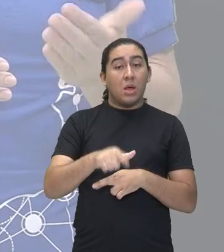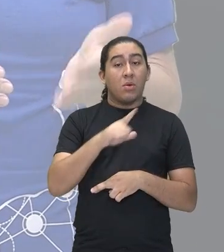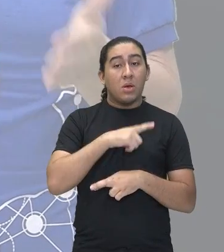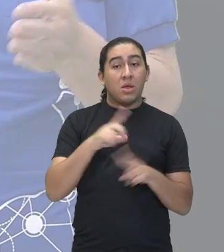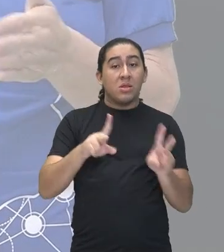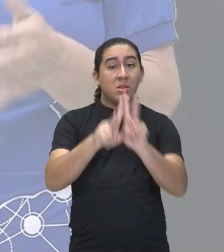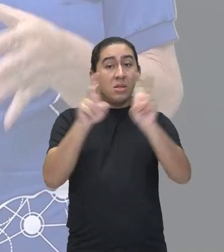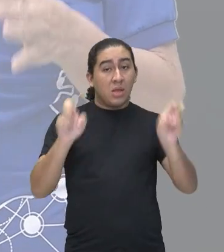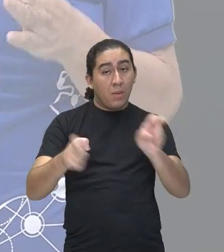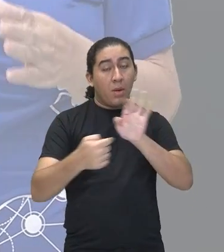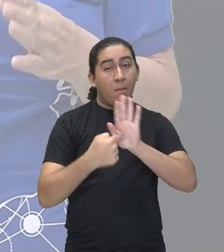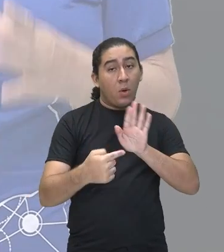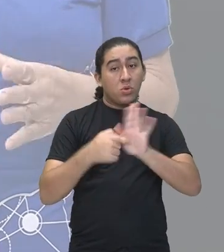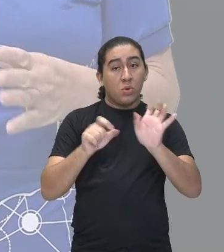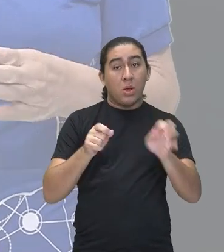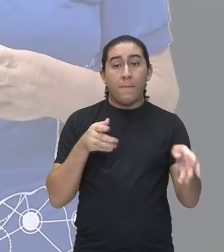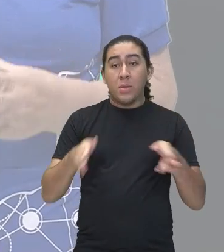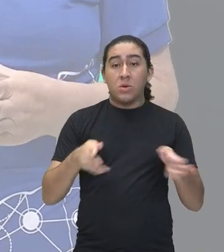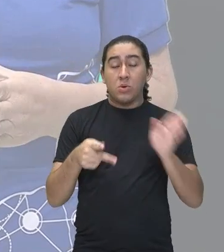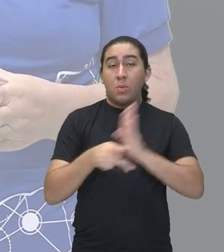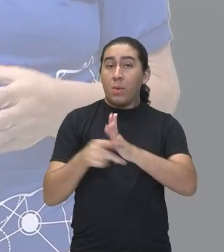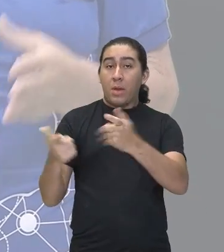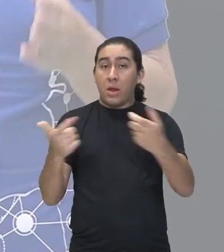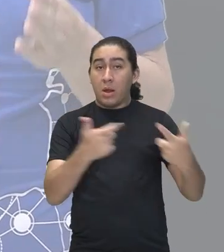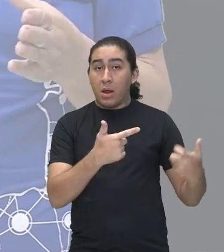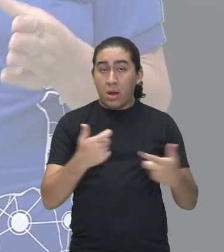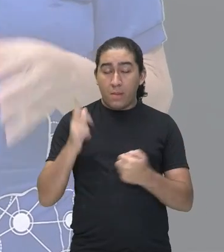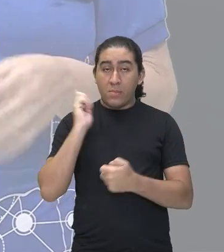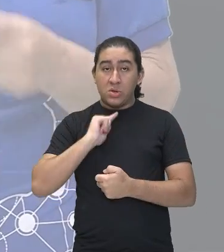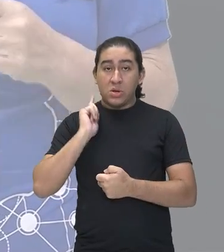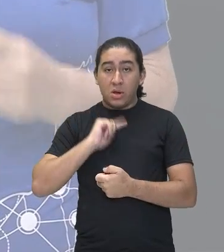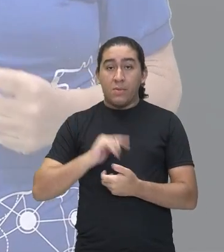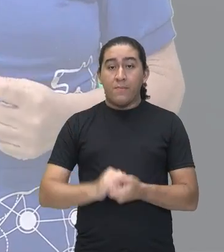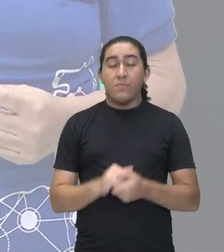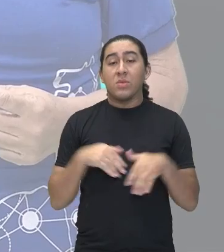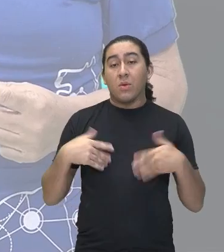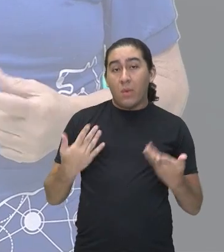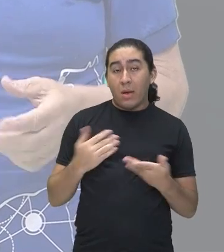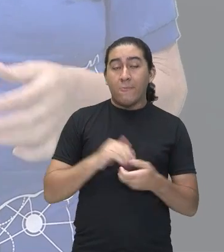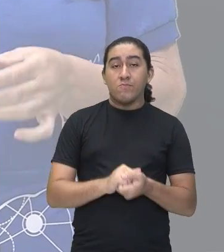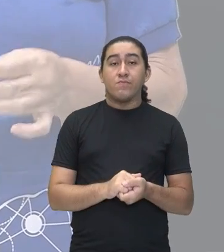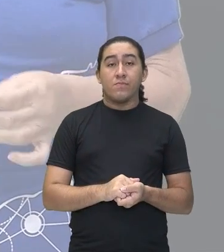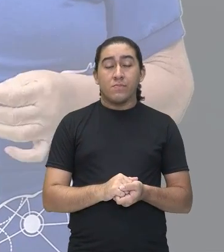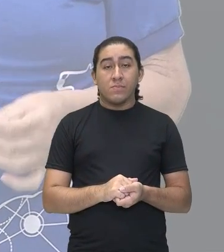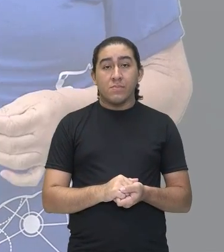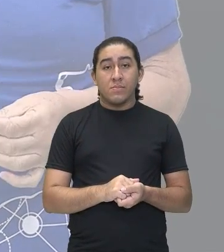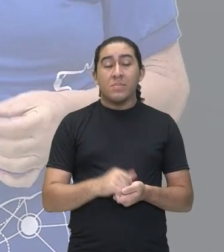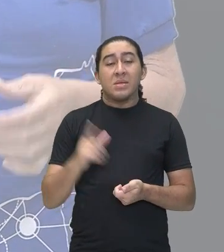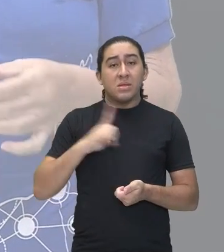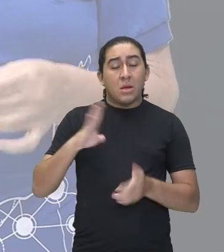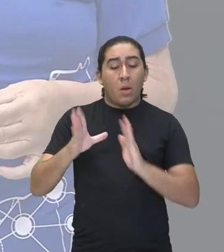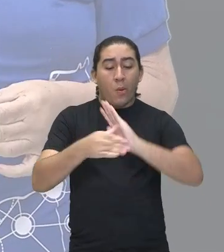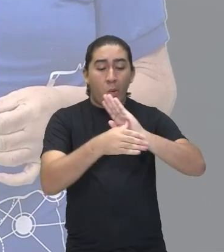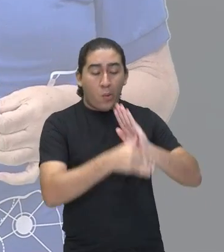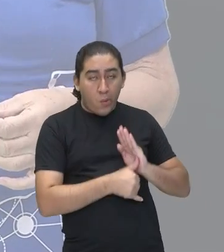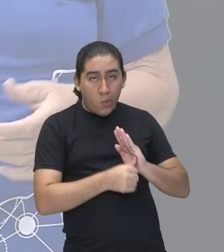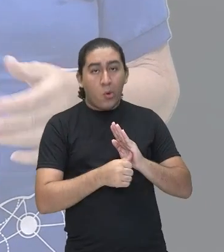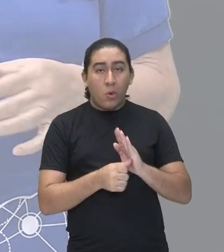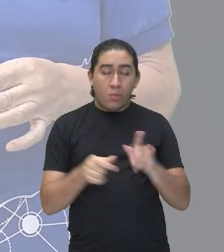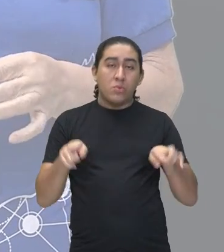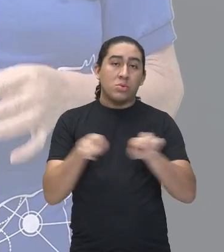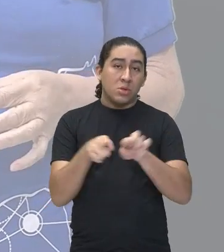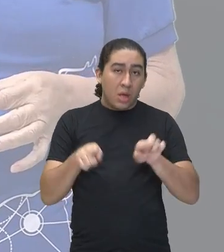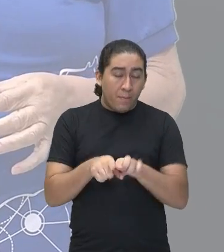estavam evidentes no período da Inconfidência Mineira. São eles injustiça, corrupção,